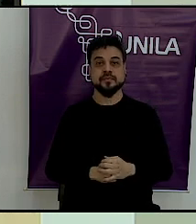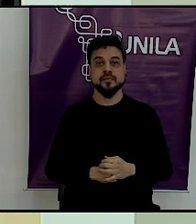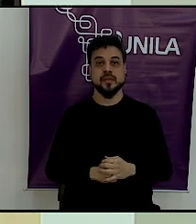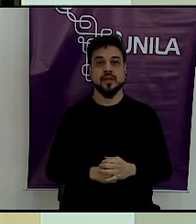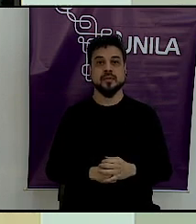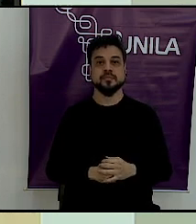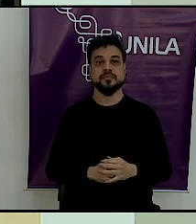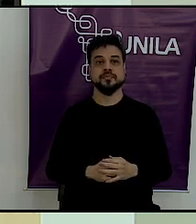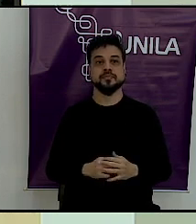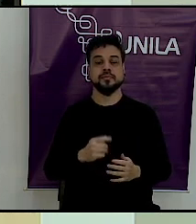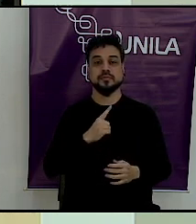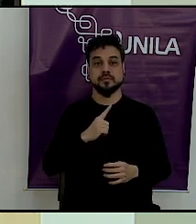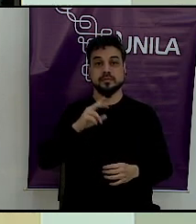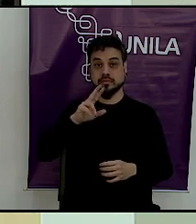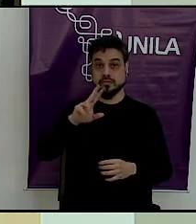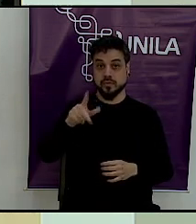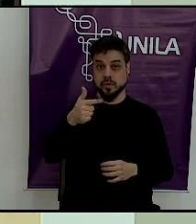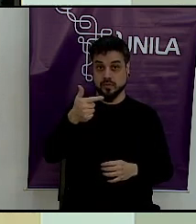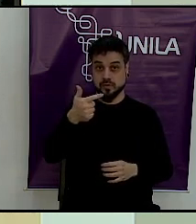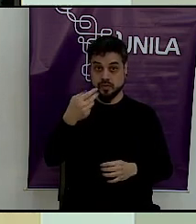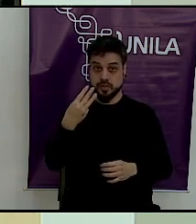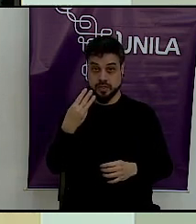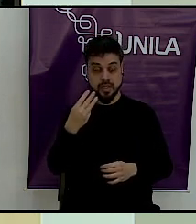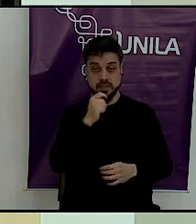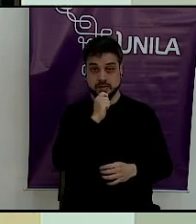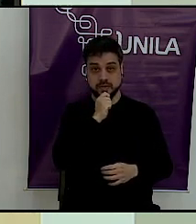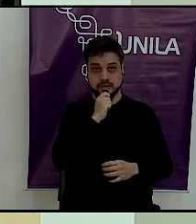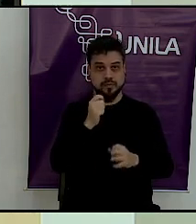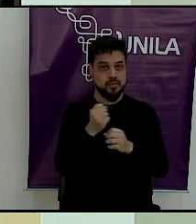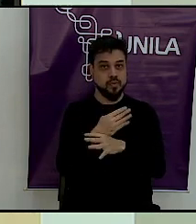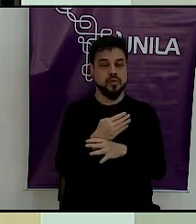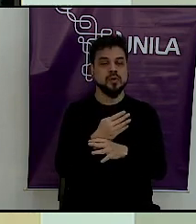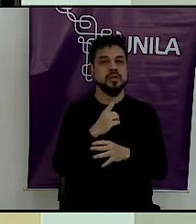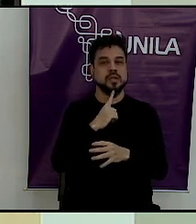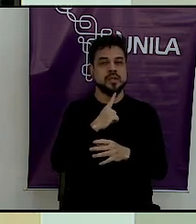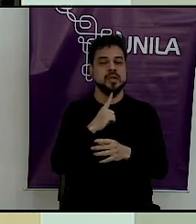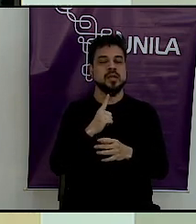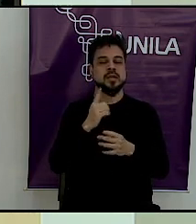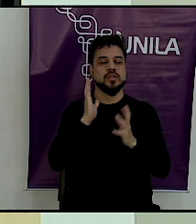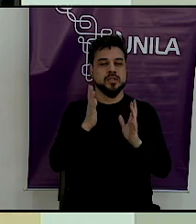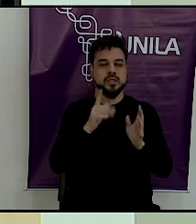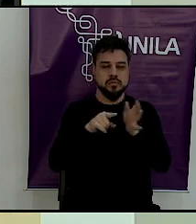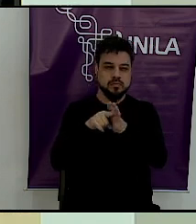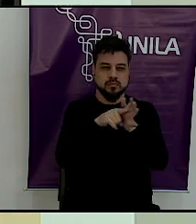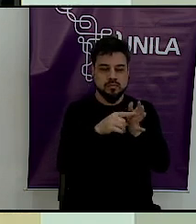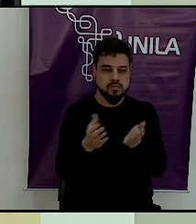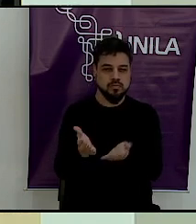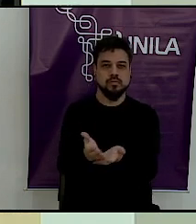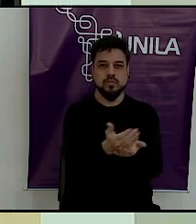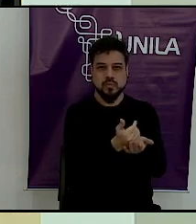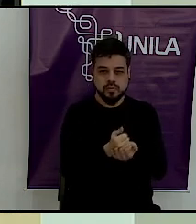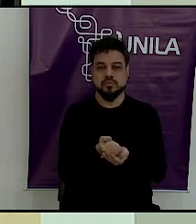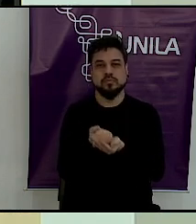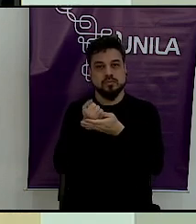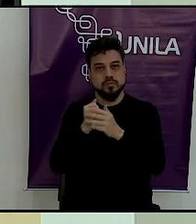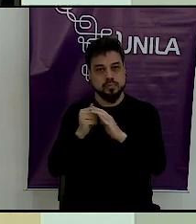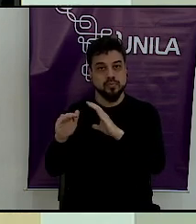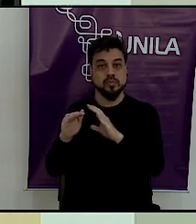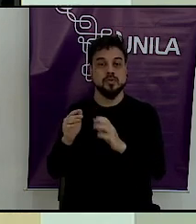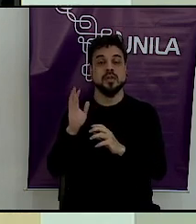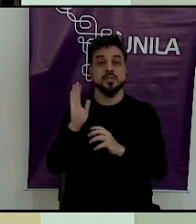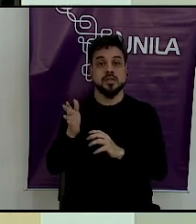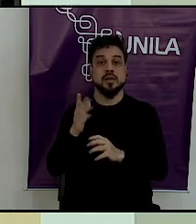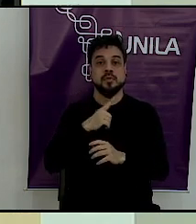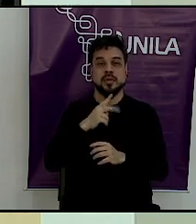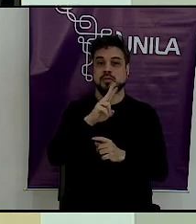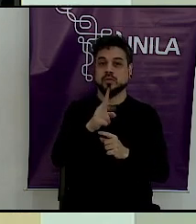O dado de 2023 a gente ainda não tem, né? Como eu falei, depende do censo que foi enviado, mas o nosso número de matriculados de